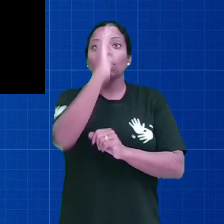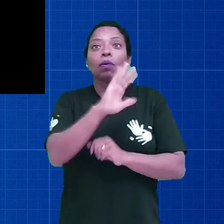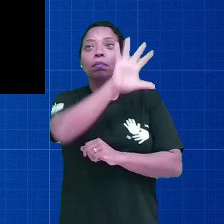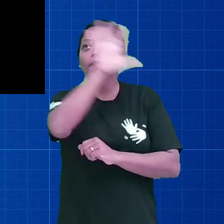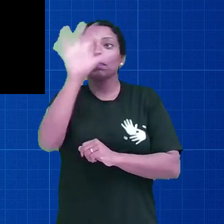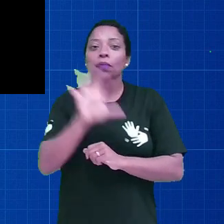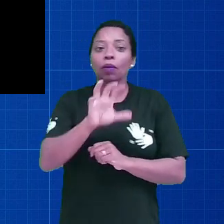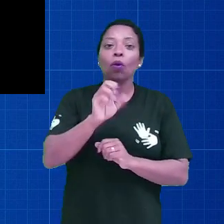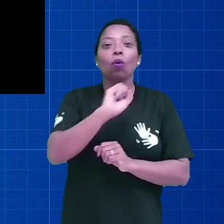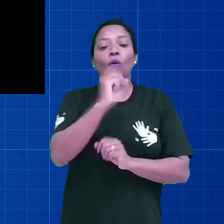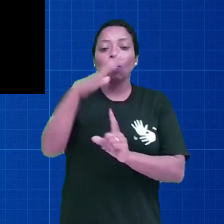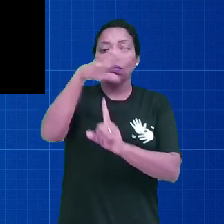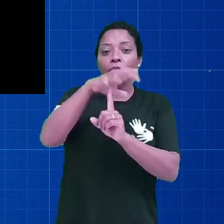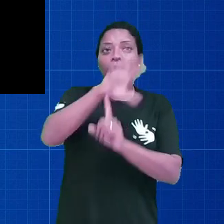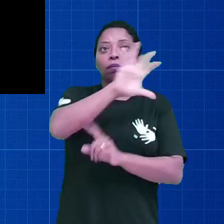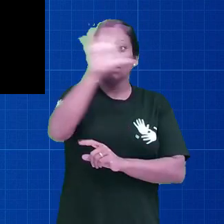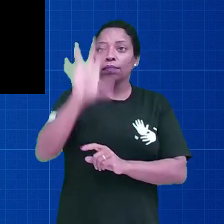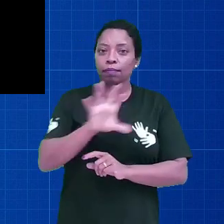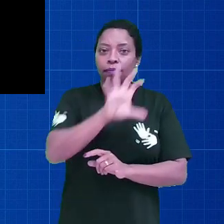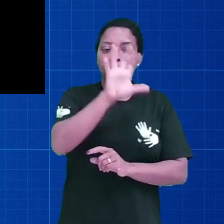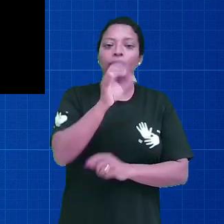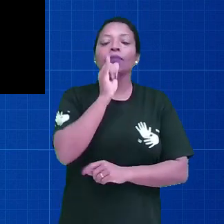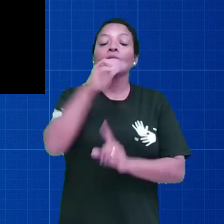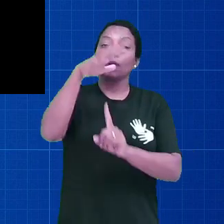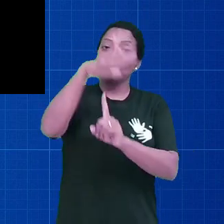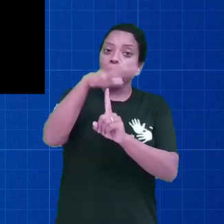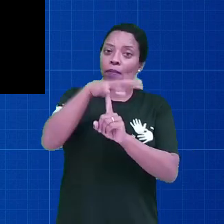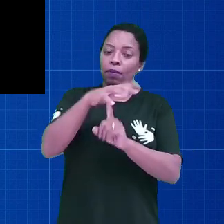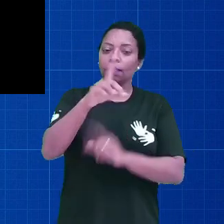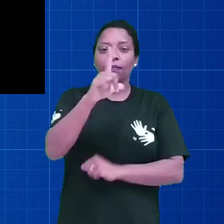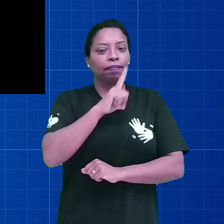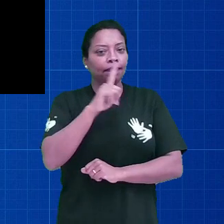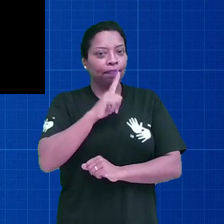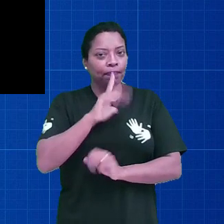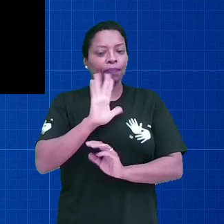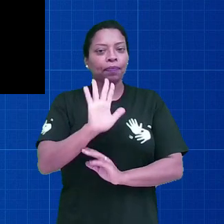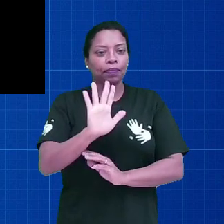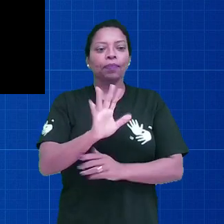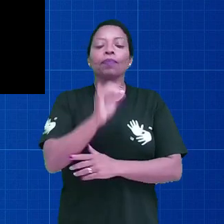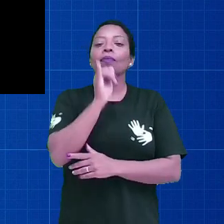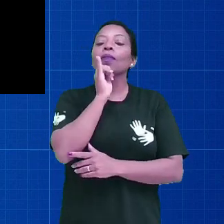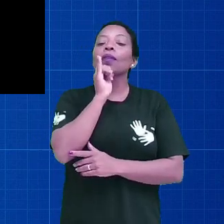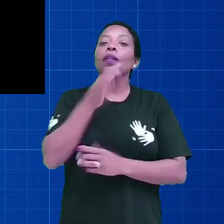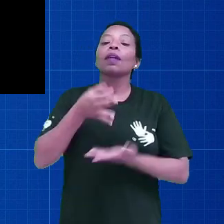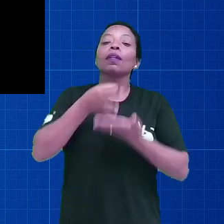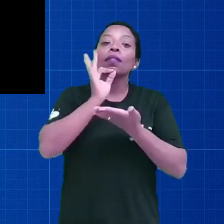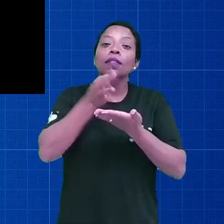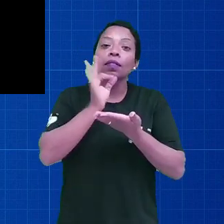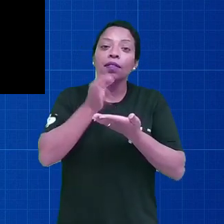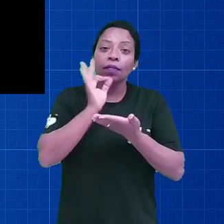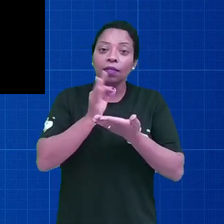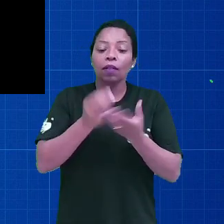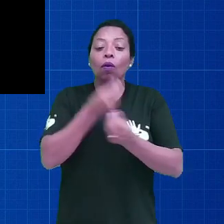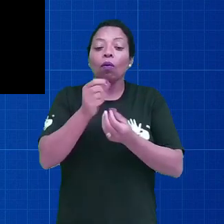aptas a uma determinada região. Nós temos aqui no Paraná um caso muito interessante, que é o do café. O que acontece com o café? O